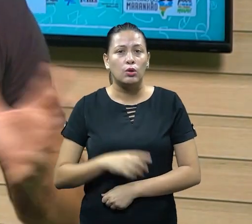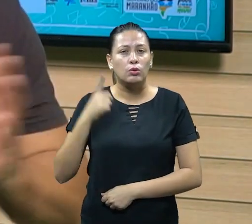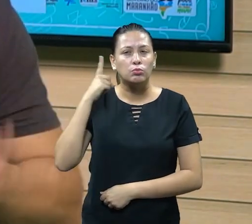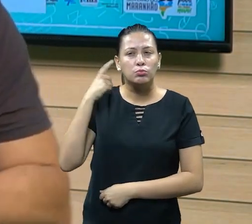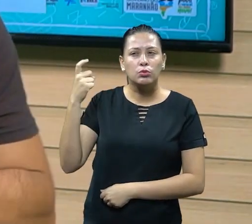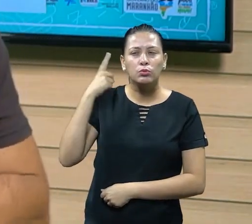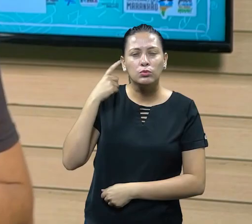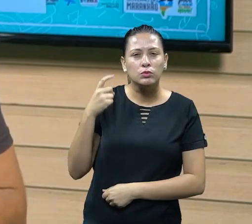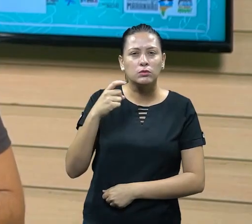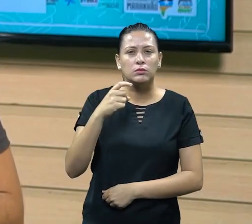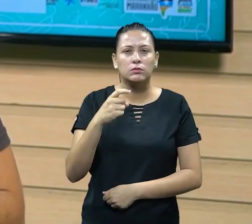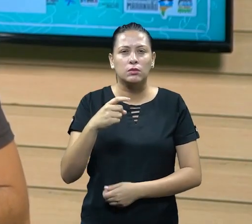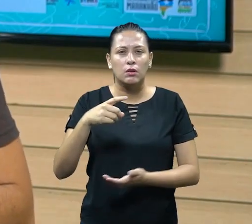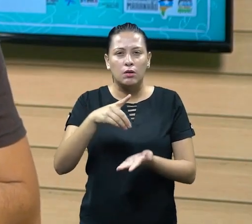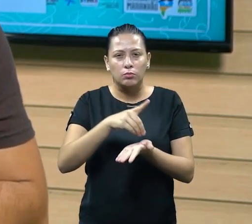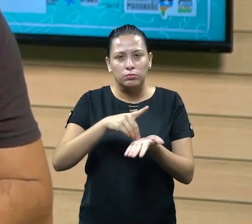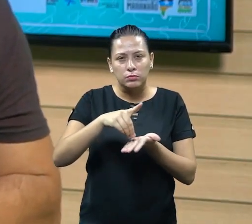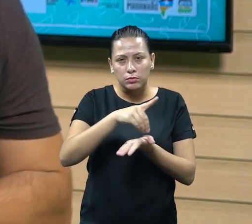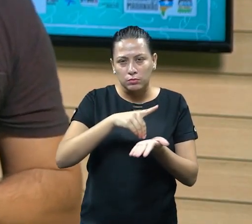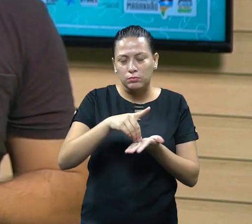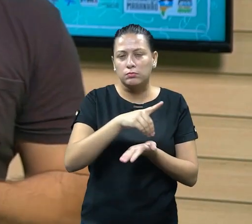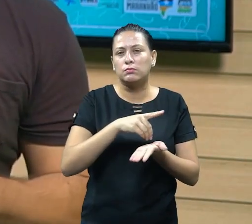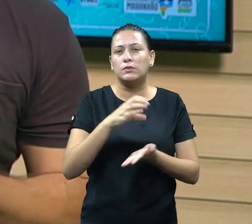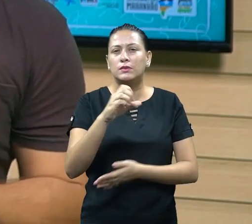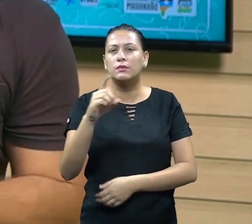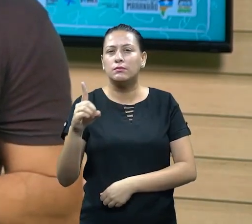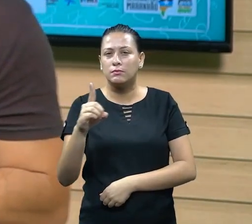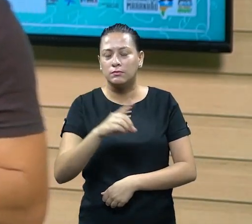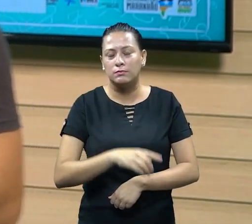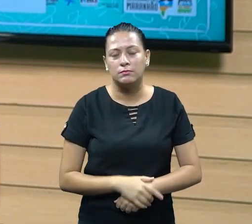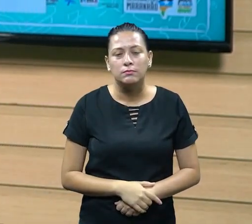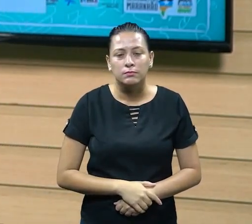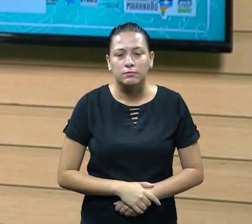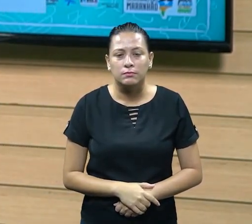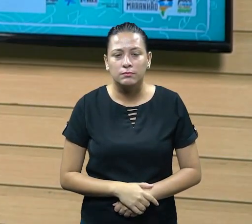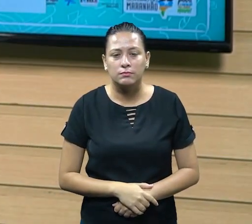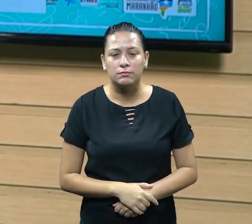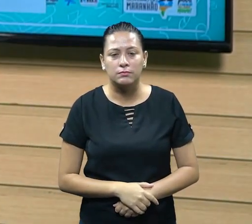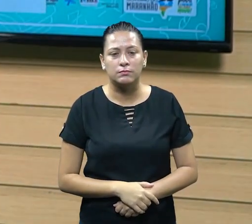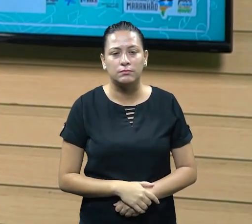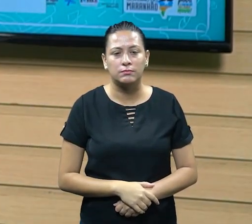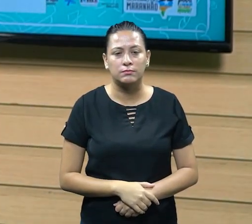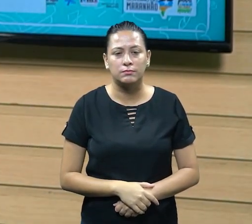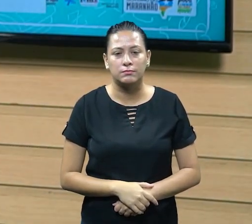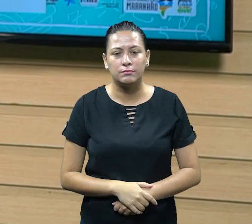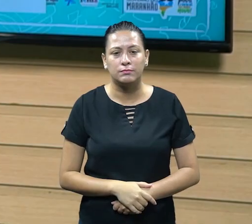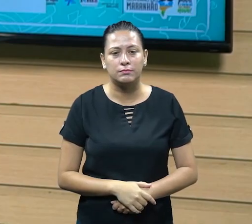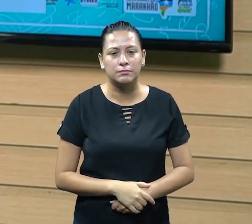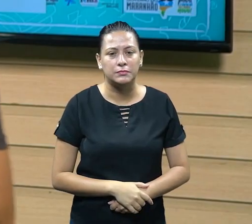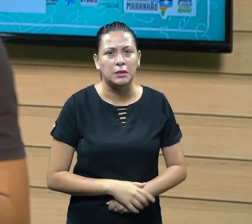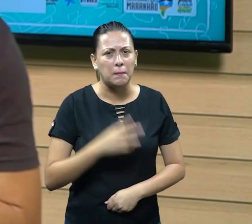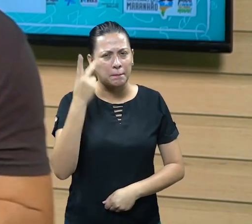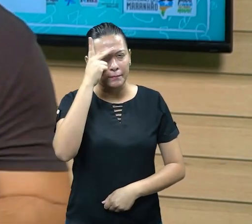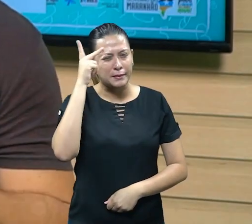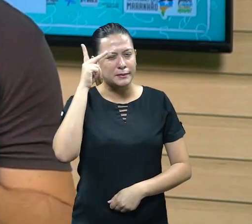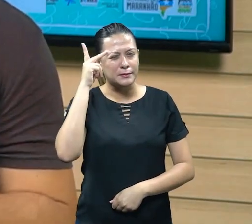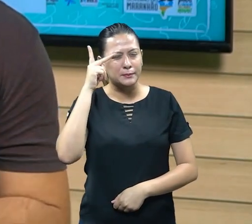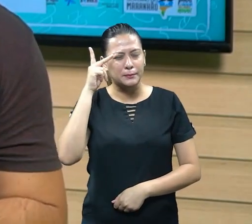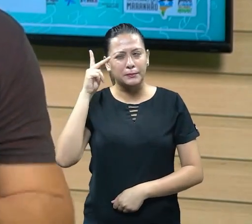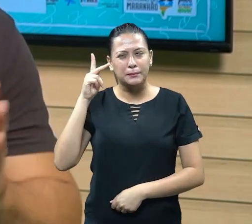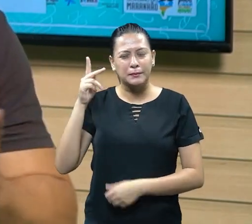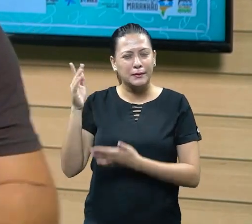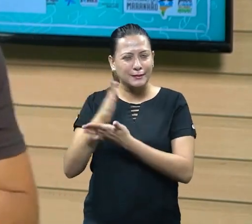gente. Não faz muito tempo, mas também não é tão recente. Alguns talvez não devem lembrar, a geração